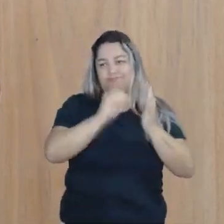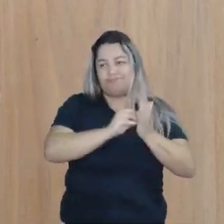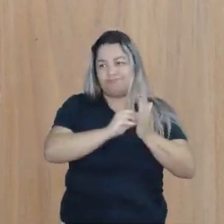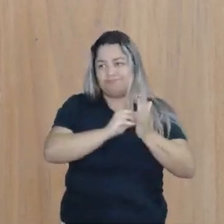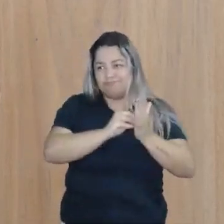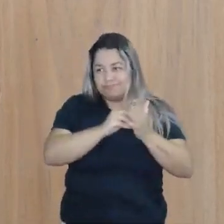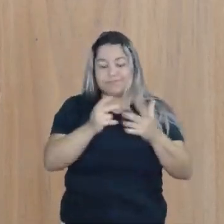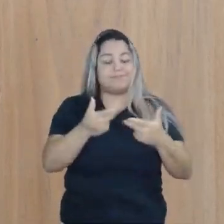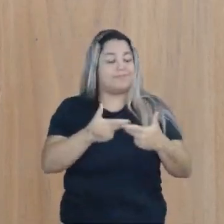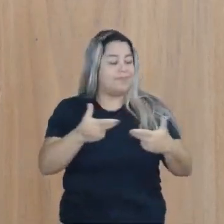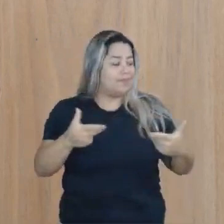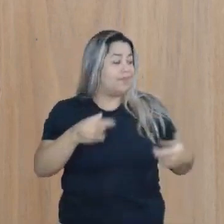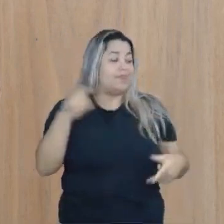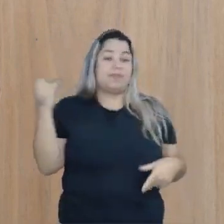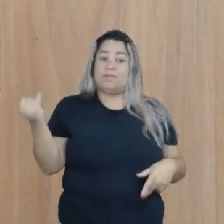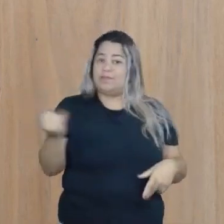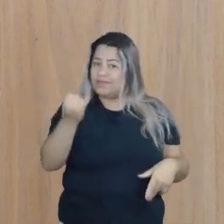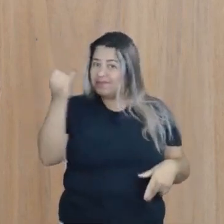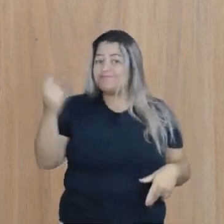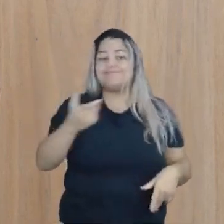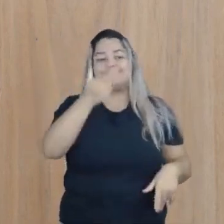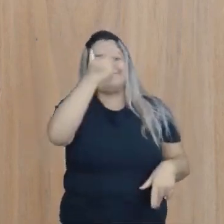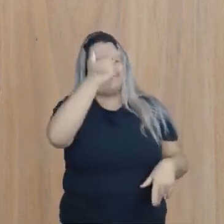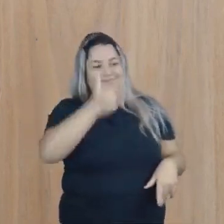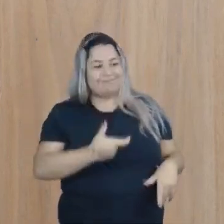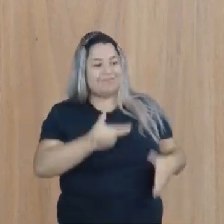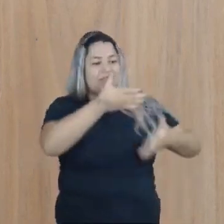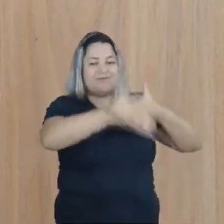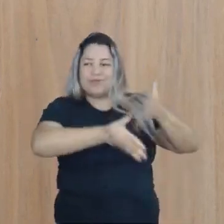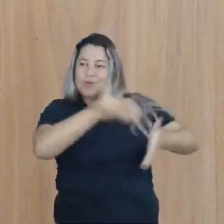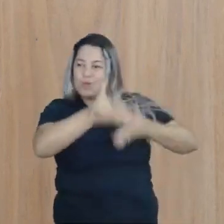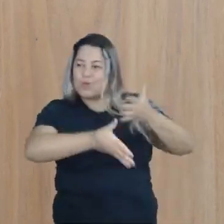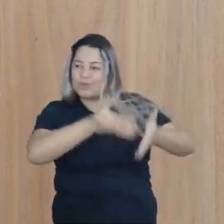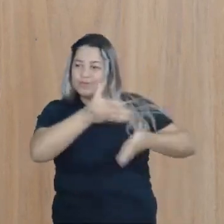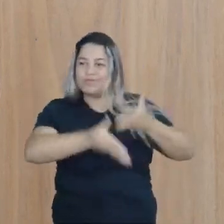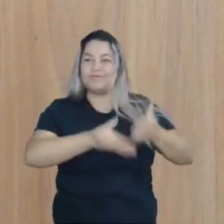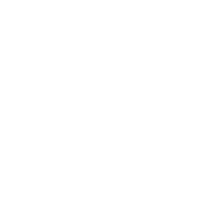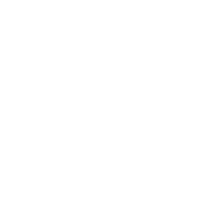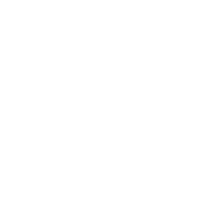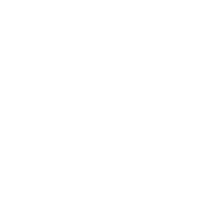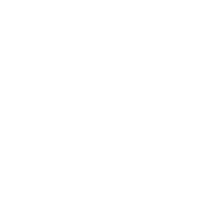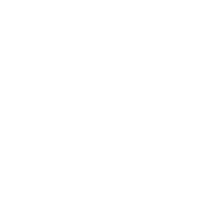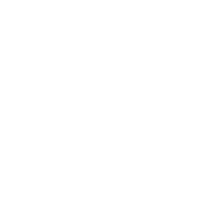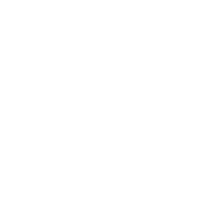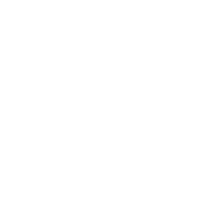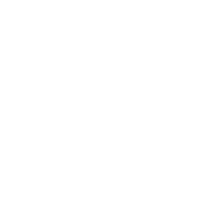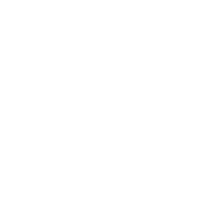coisa. E falta uma coisa essencial, que é a cara, a voz, o jeito novo de fazer política.